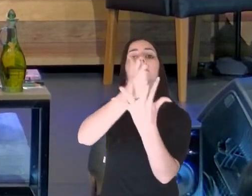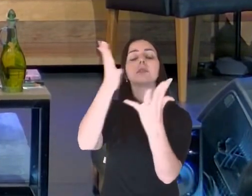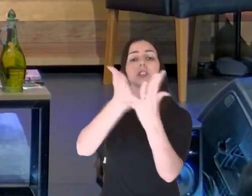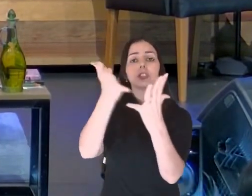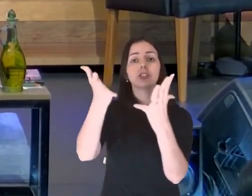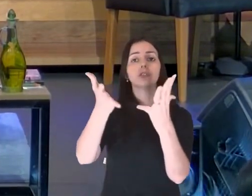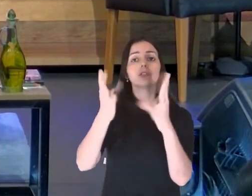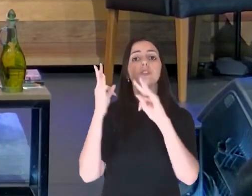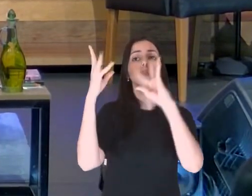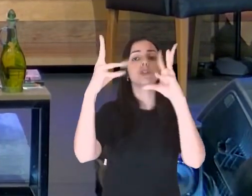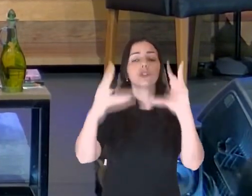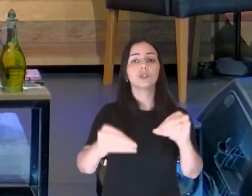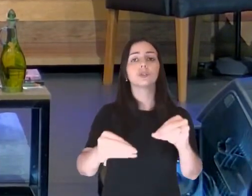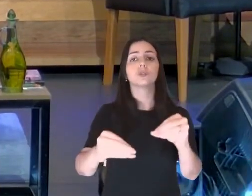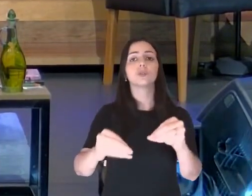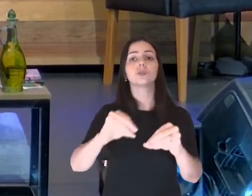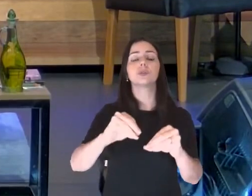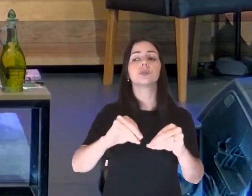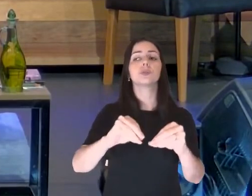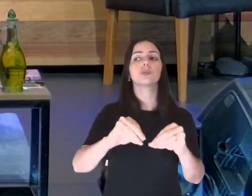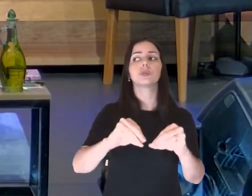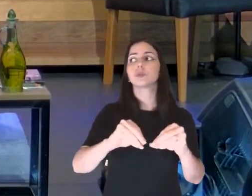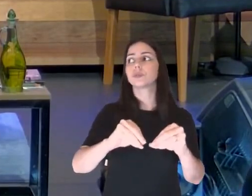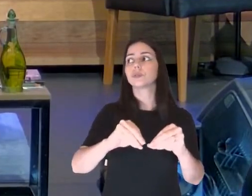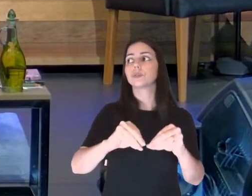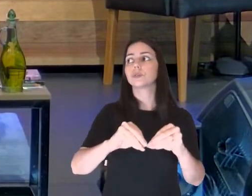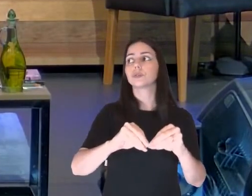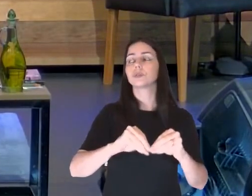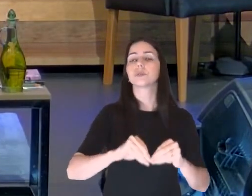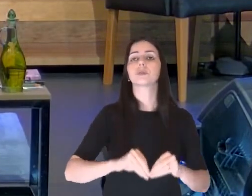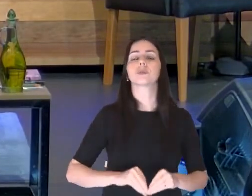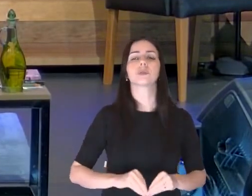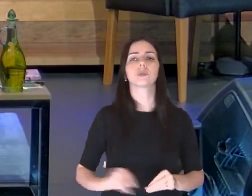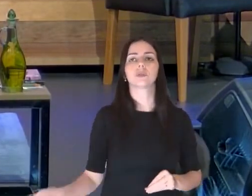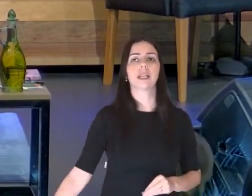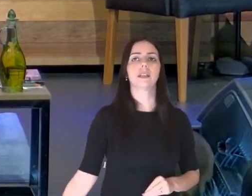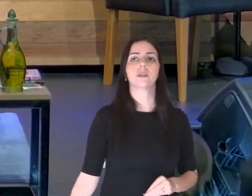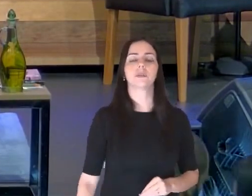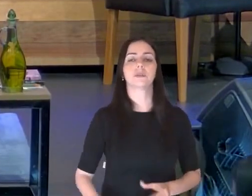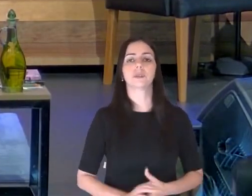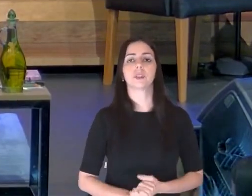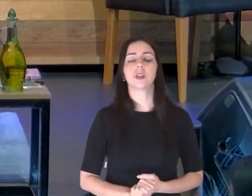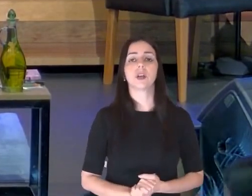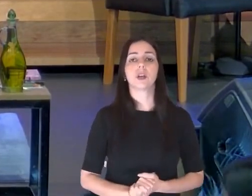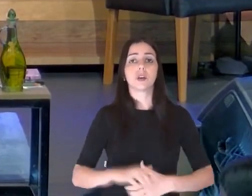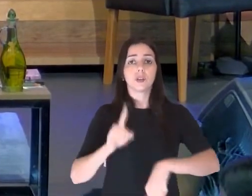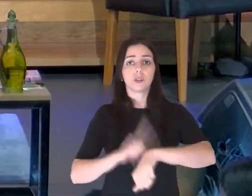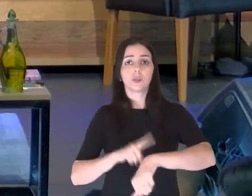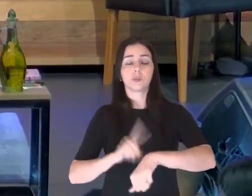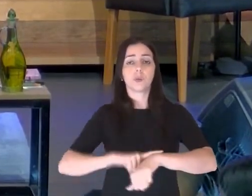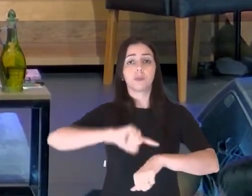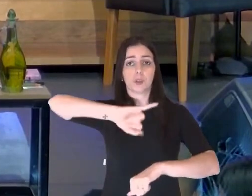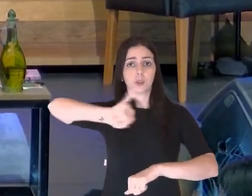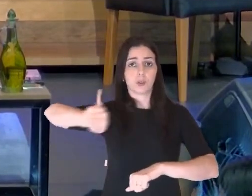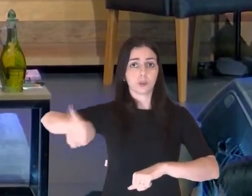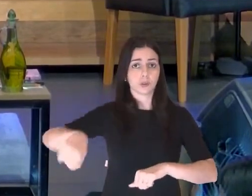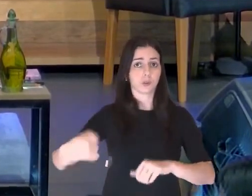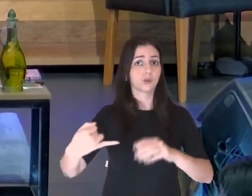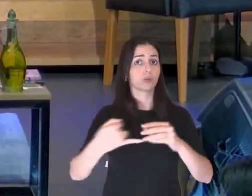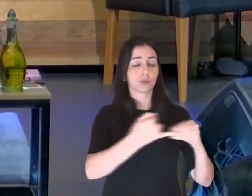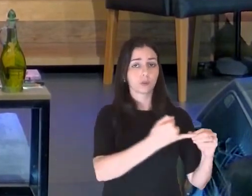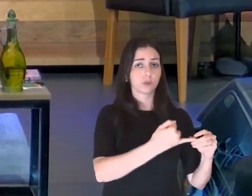sua herança para dar a você e não importa a sua idade. Porque quando José, no capítulo